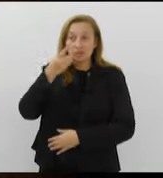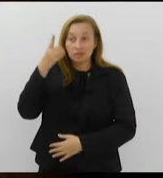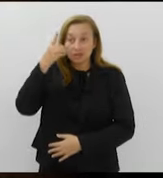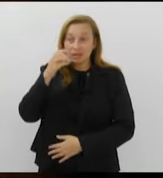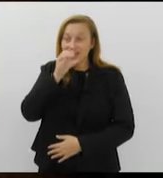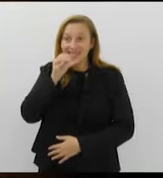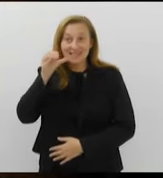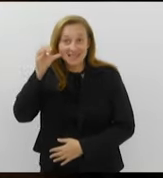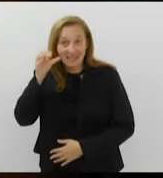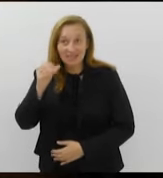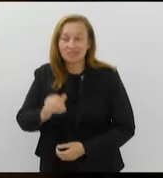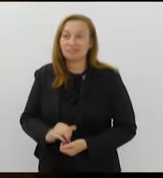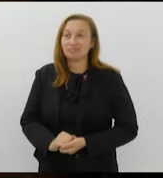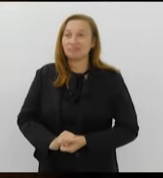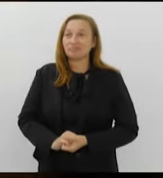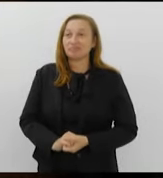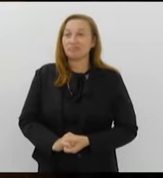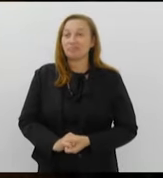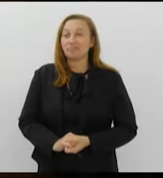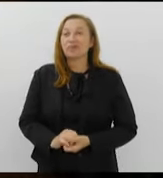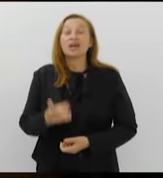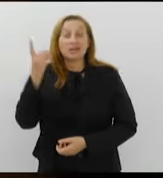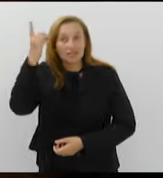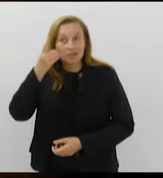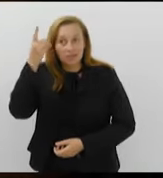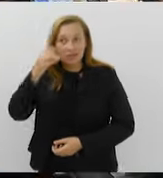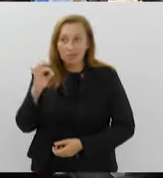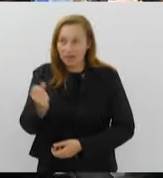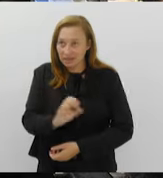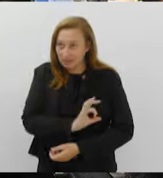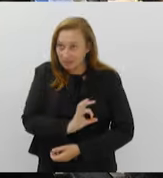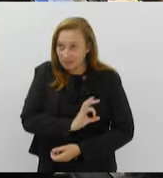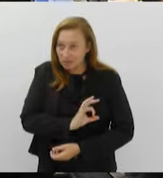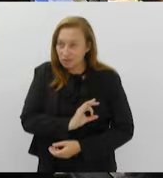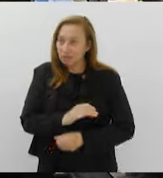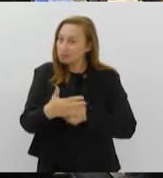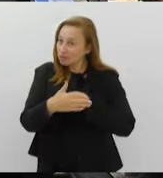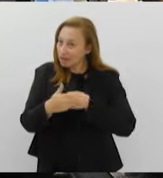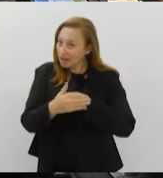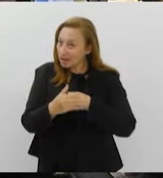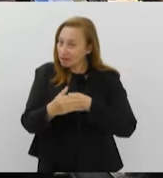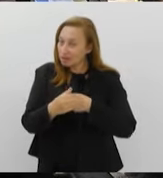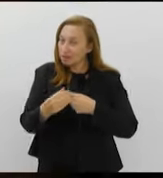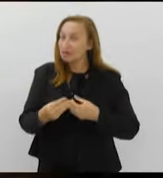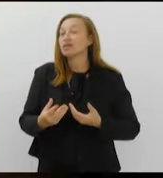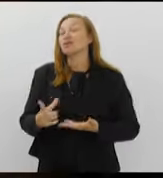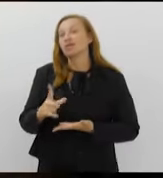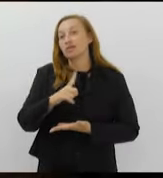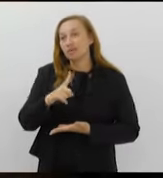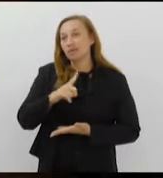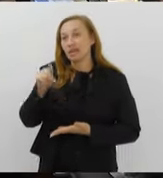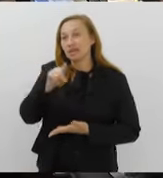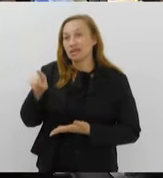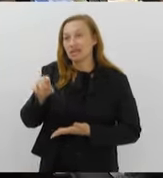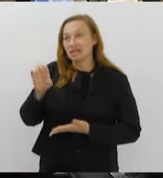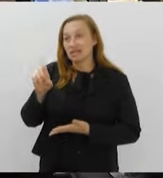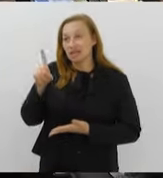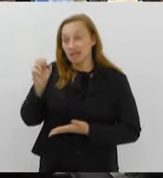Célia Jordão e deputada Marta Rocha. Com todo o carinho que eu tenho pela Zeidan, já tinha me comprometido.